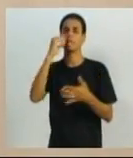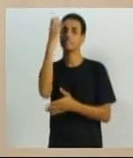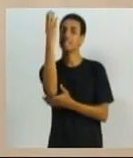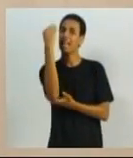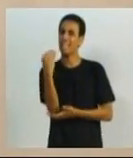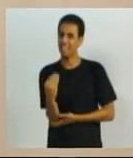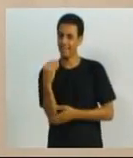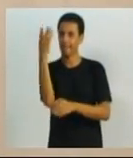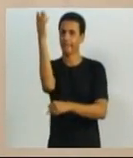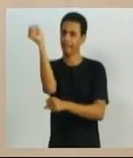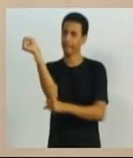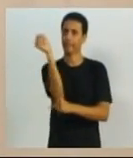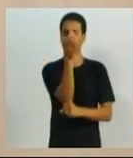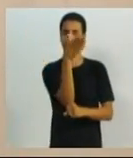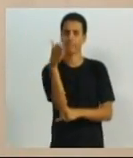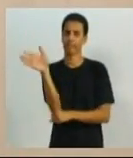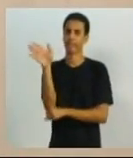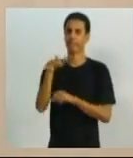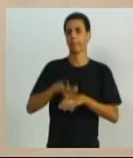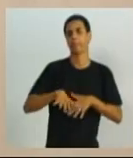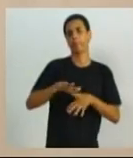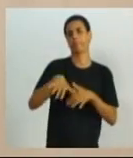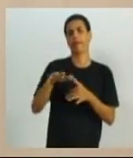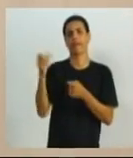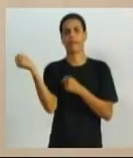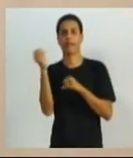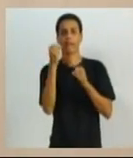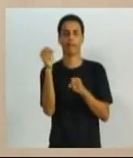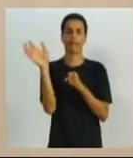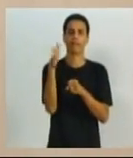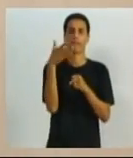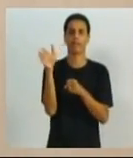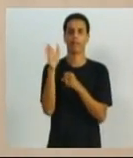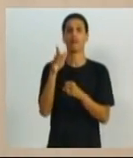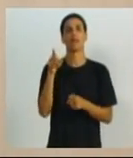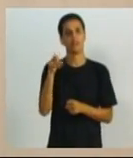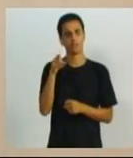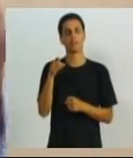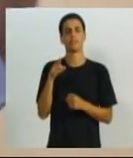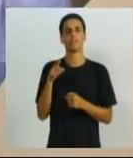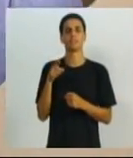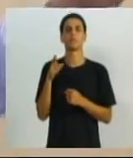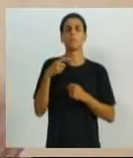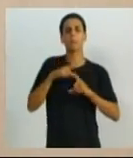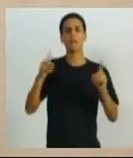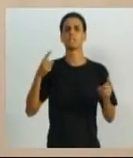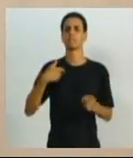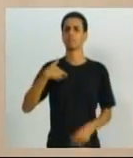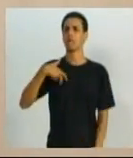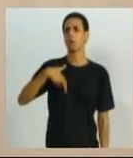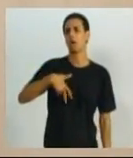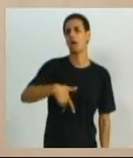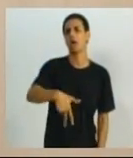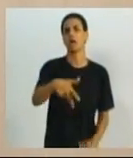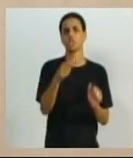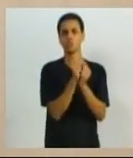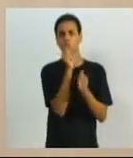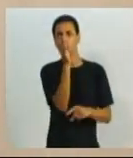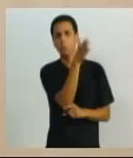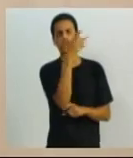lá do a andança, andar com a bandeira, passear com a sua bandeira. O problema é